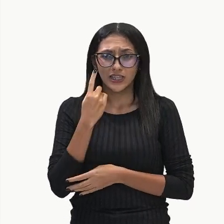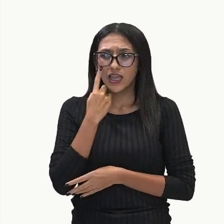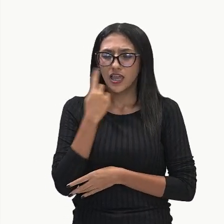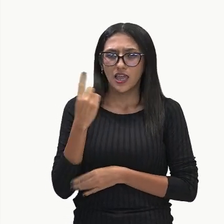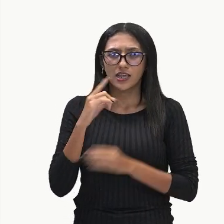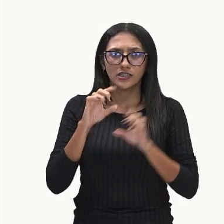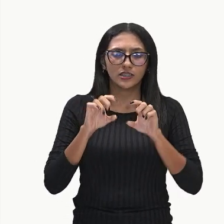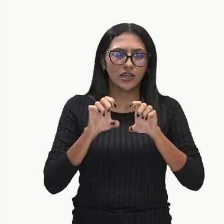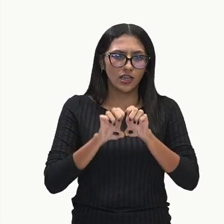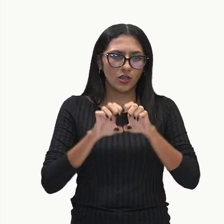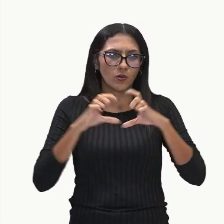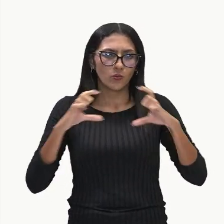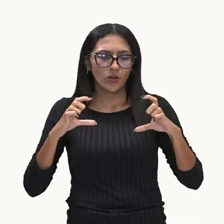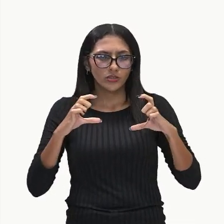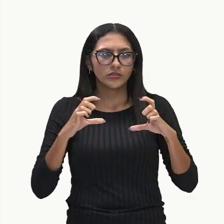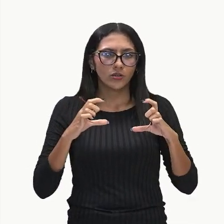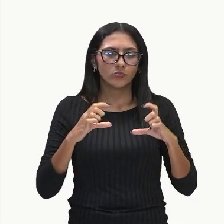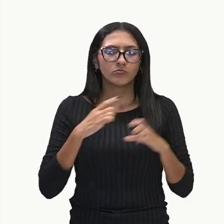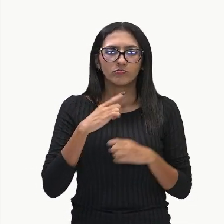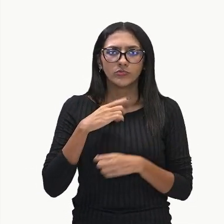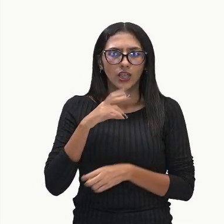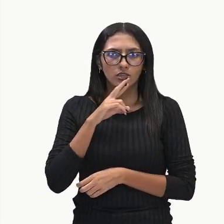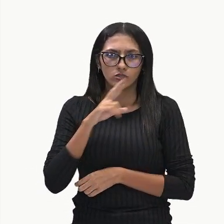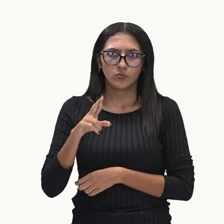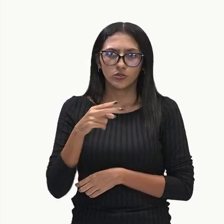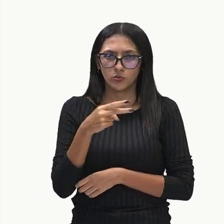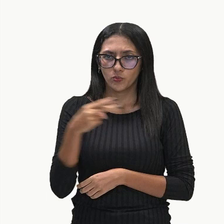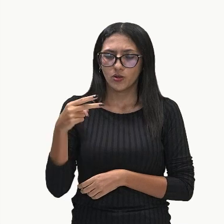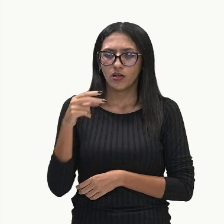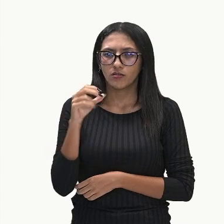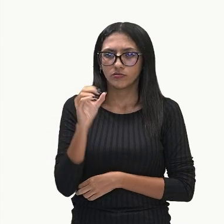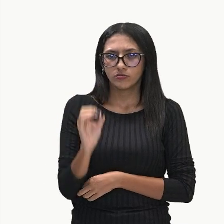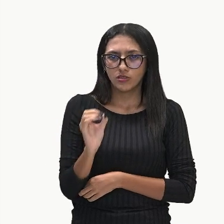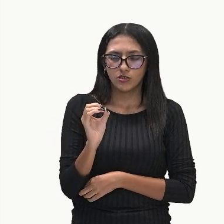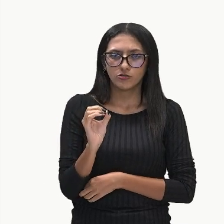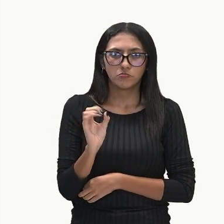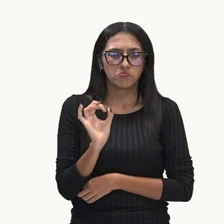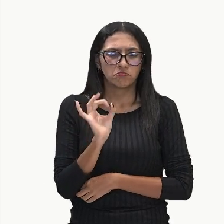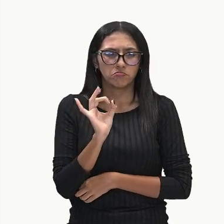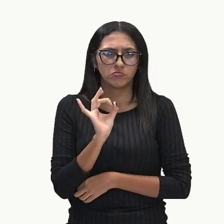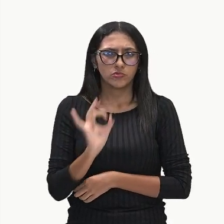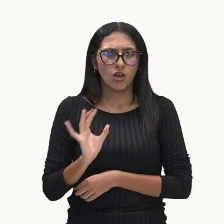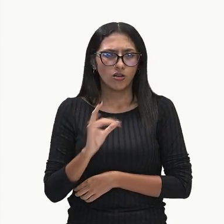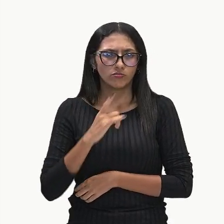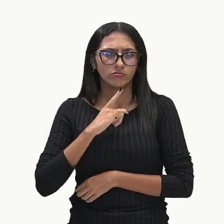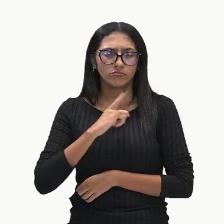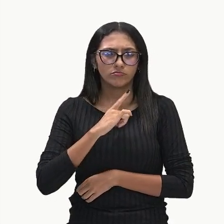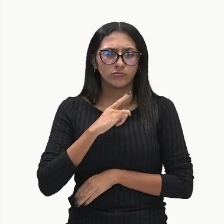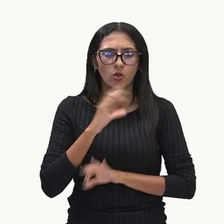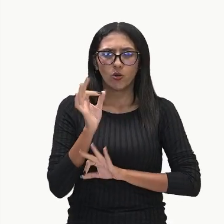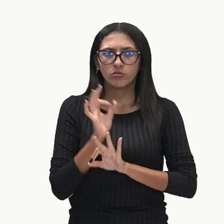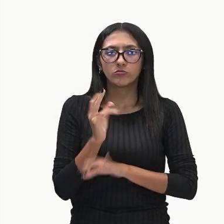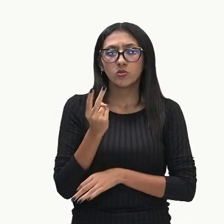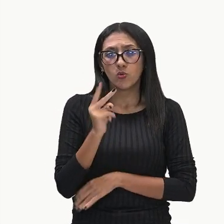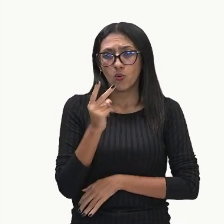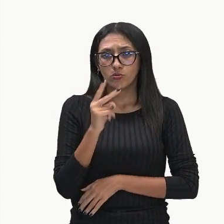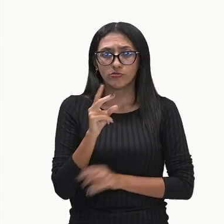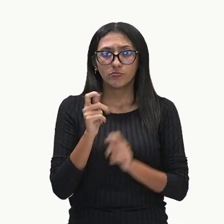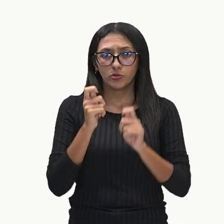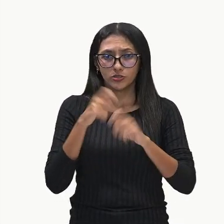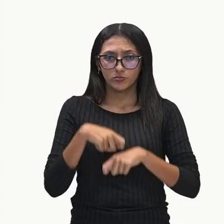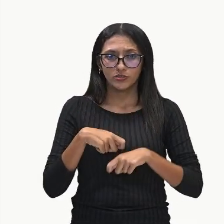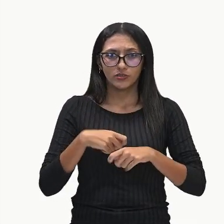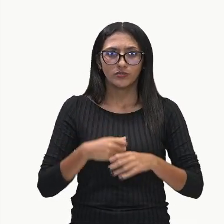aqui deu 0, só restam aqui, não é? Duas opções.